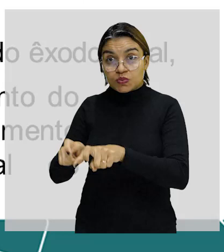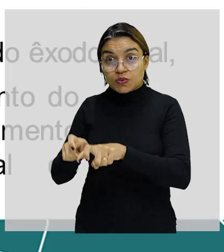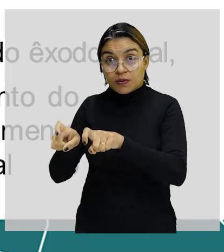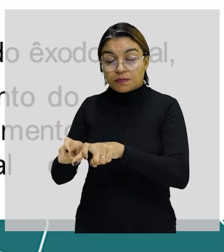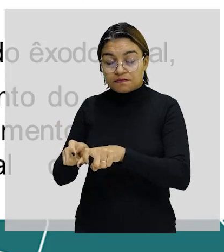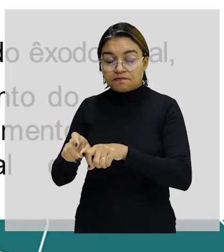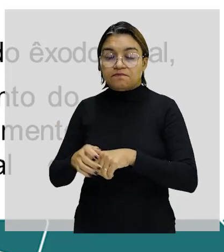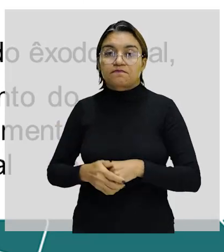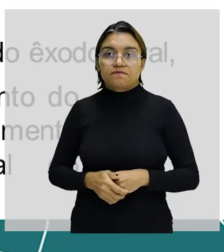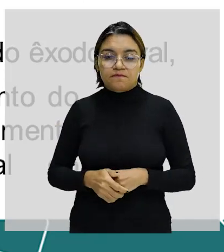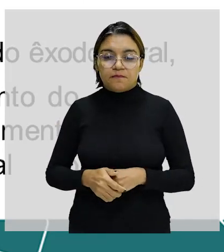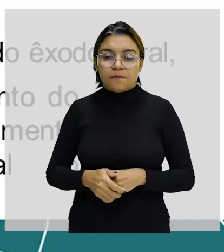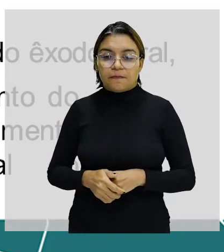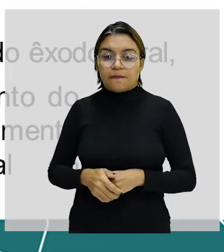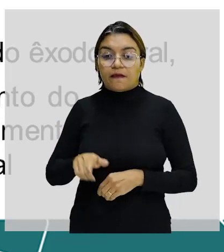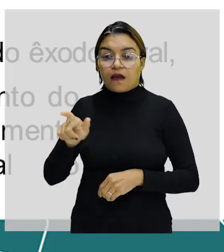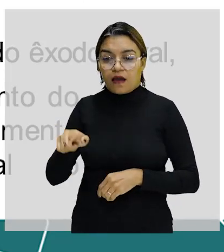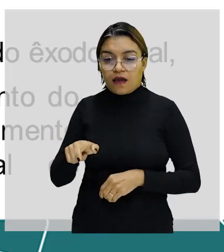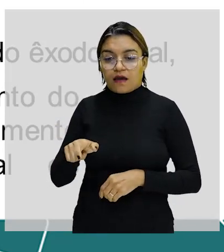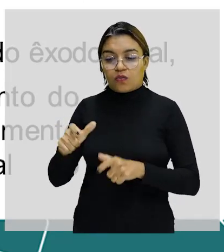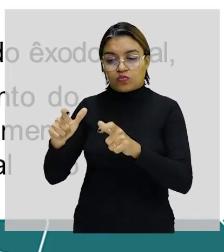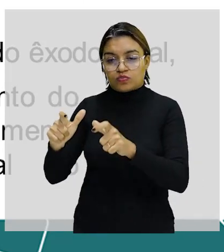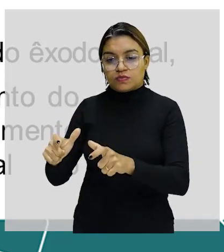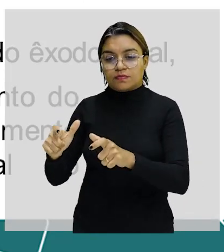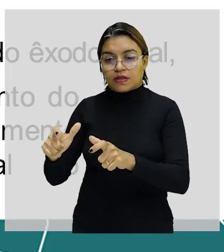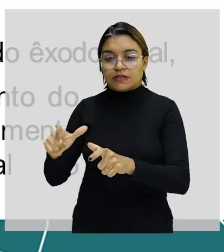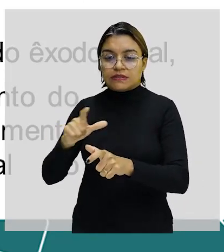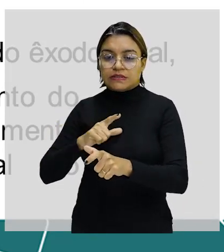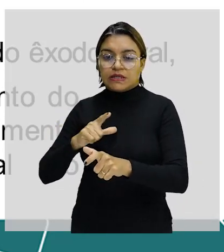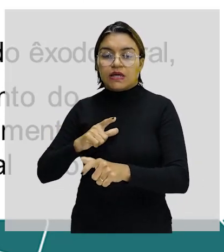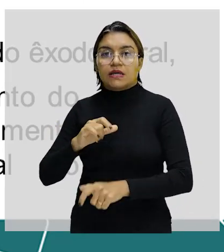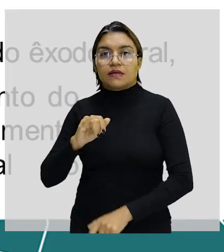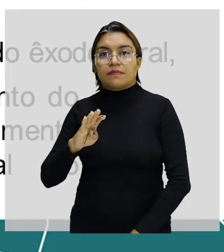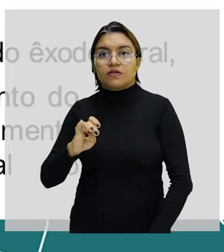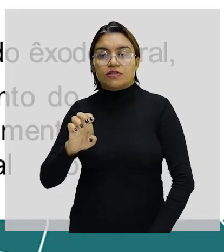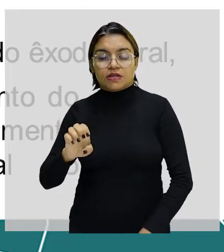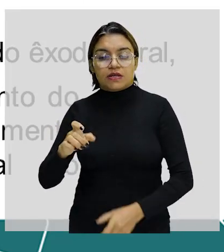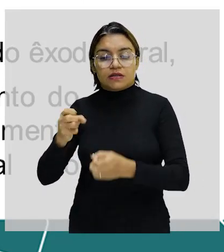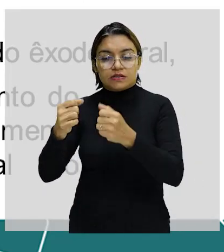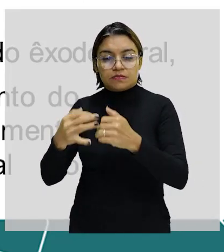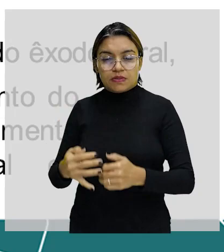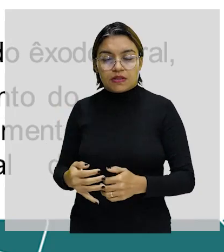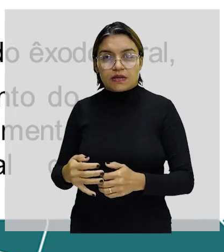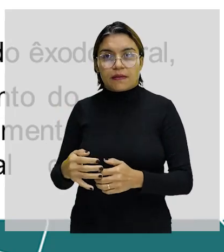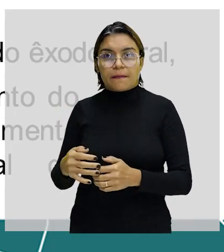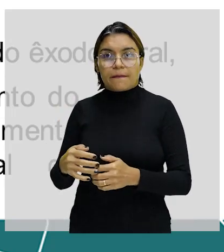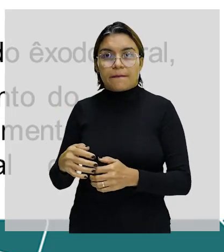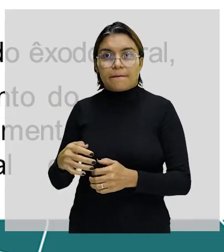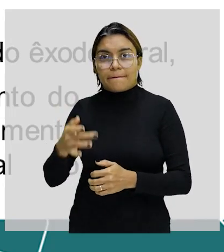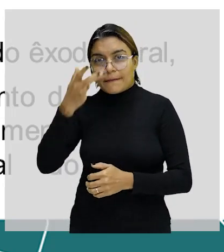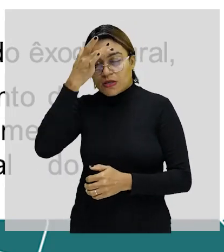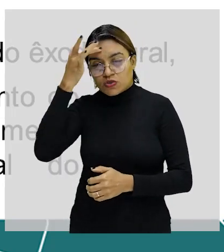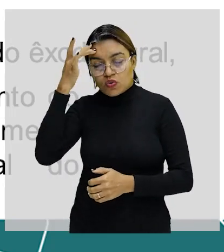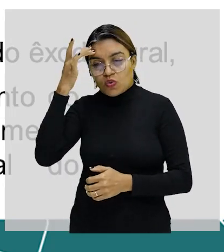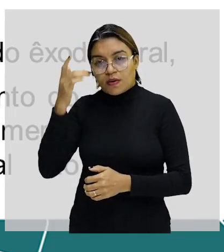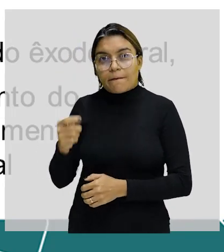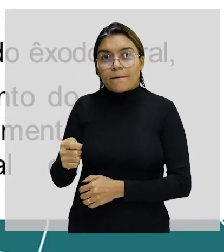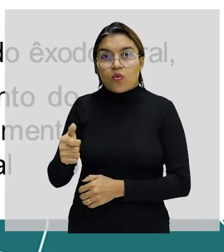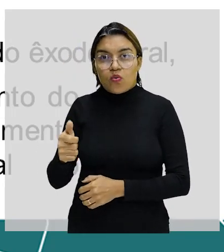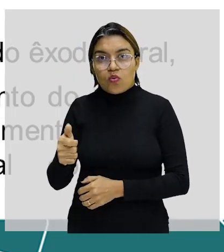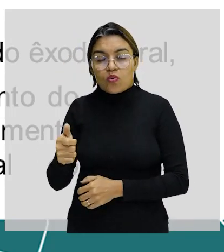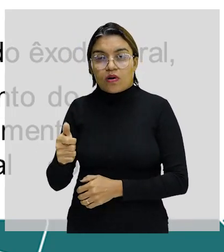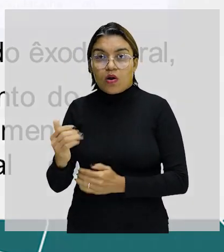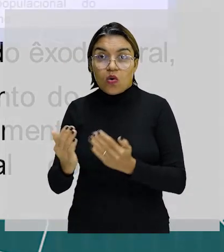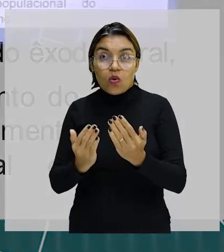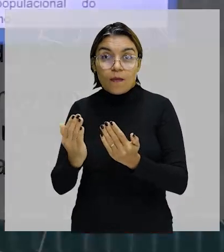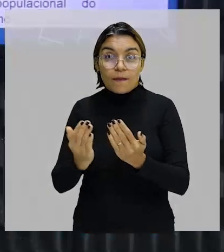espaço rural é aquele espaço entendido pelo IBGE com menor densidade de habitantes, até 20 mil habitantes. Em